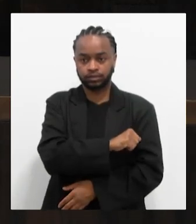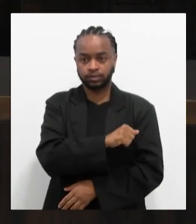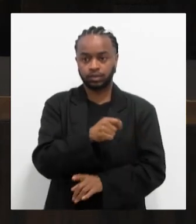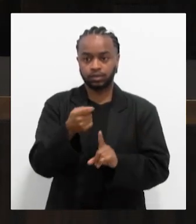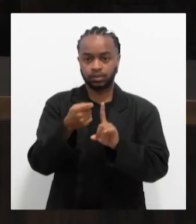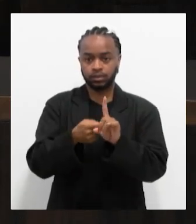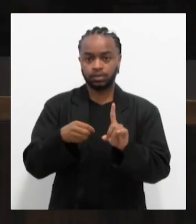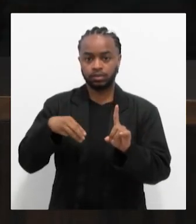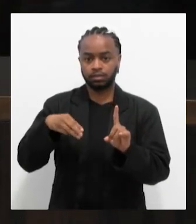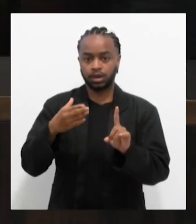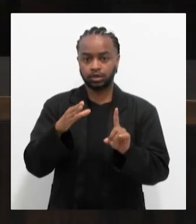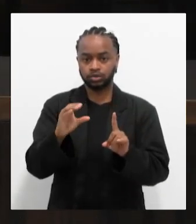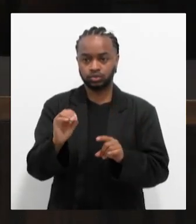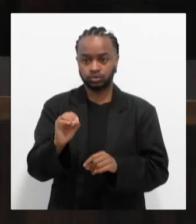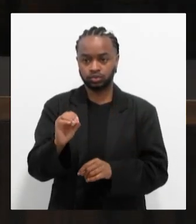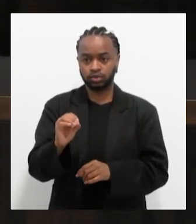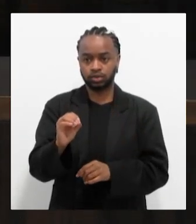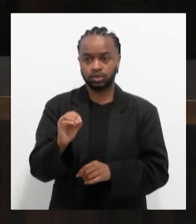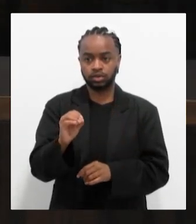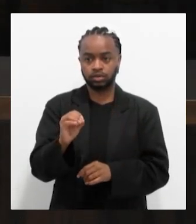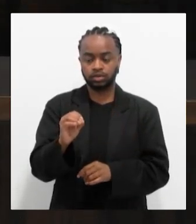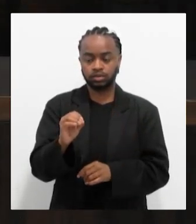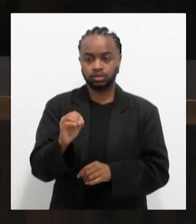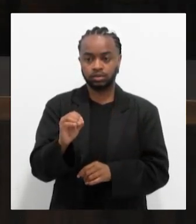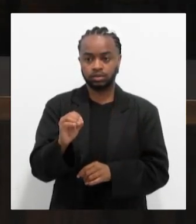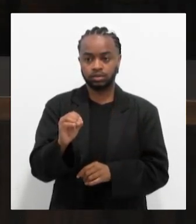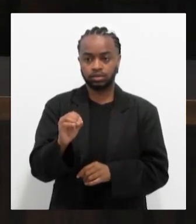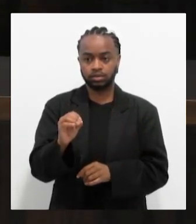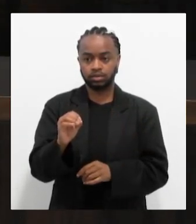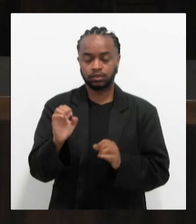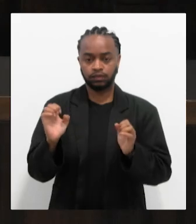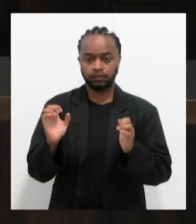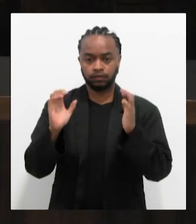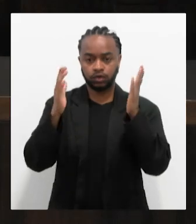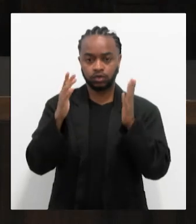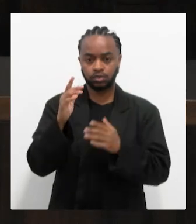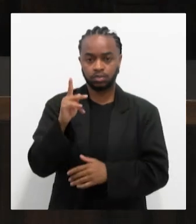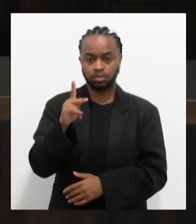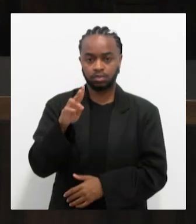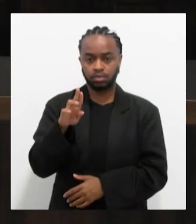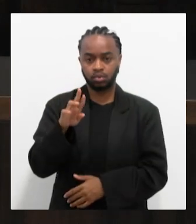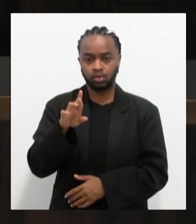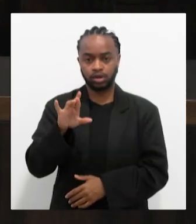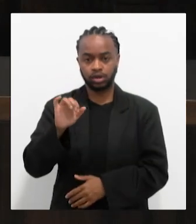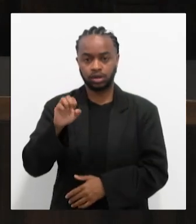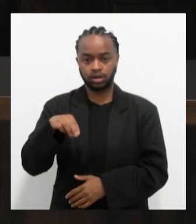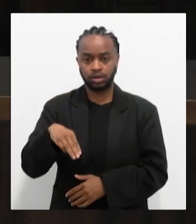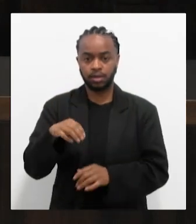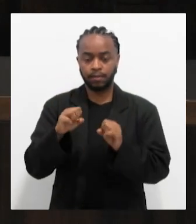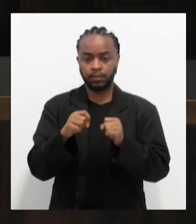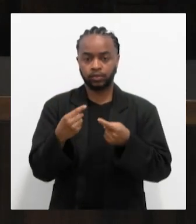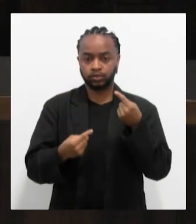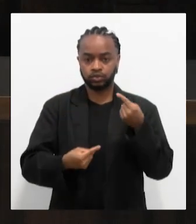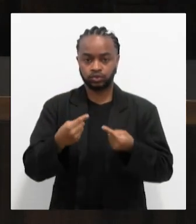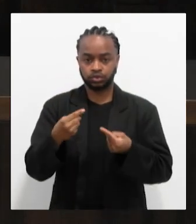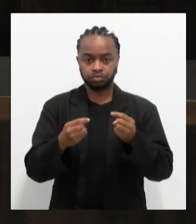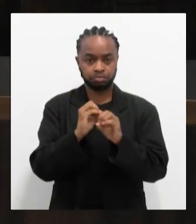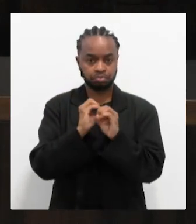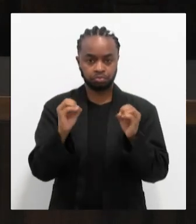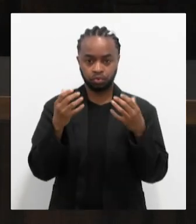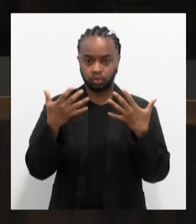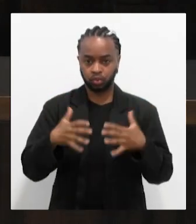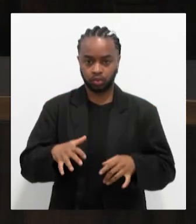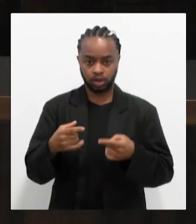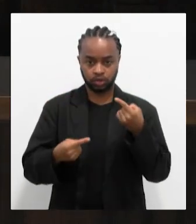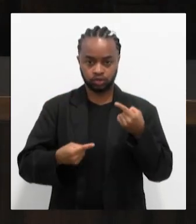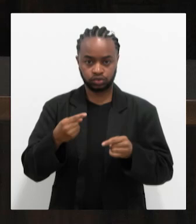de março como o mês da festa de Purim. Em discussão. Não havendo quem queira